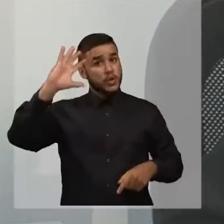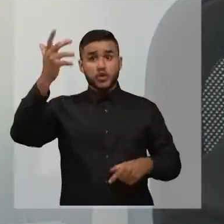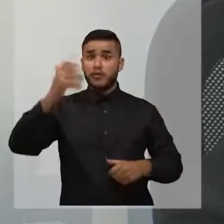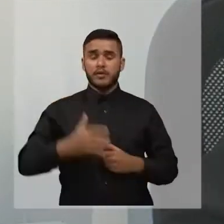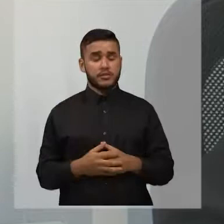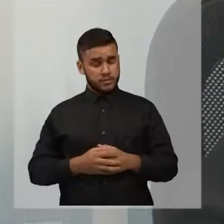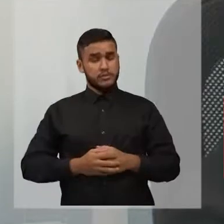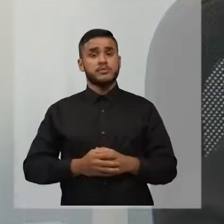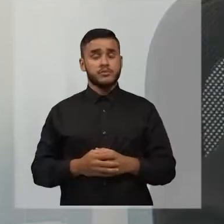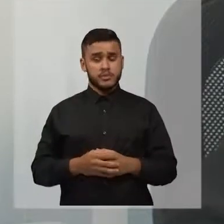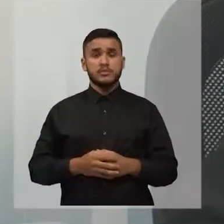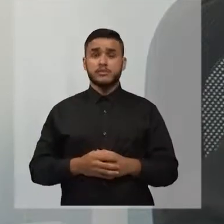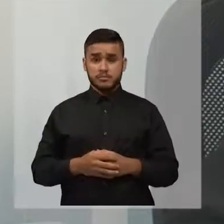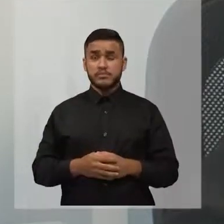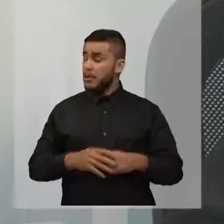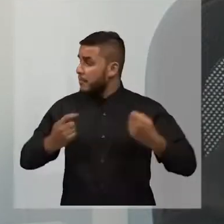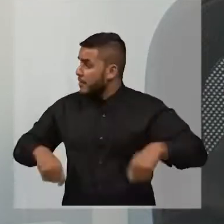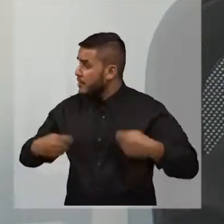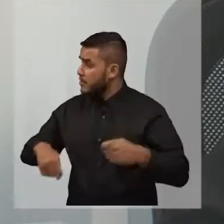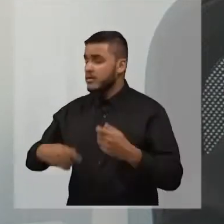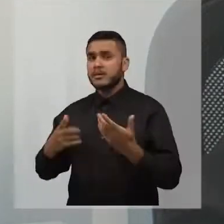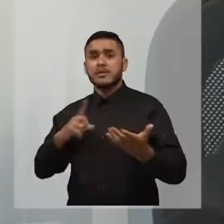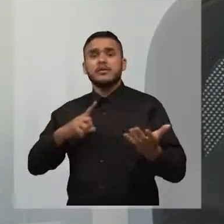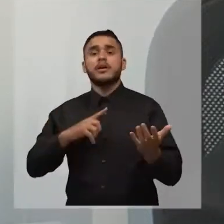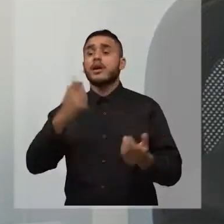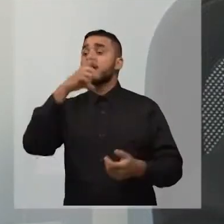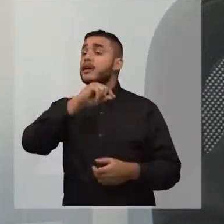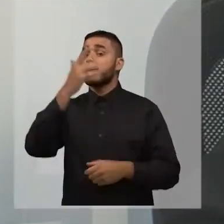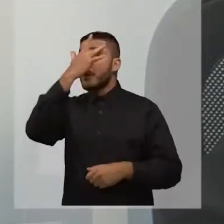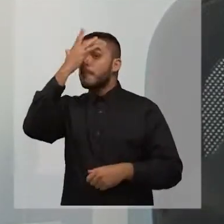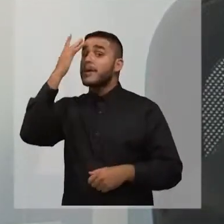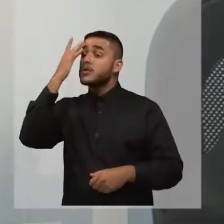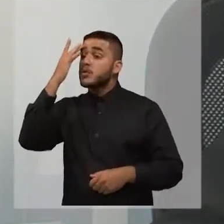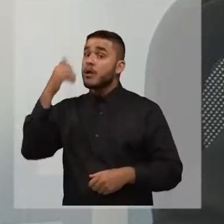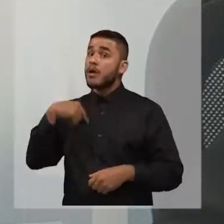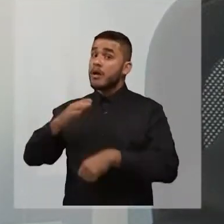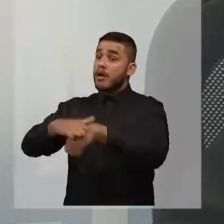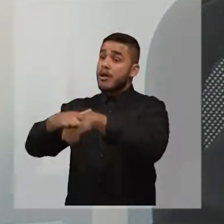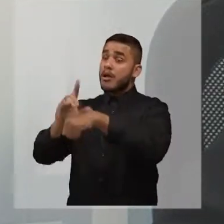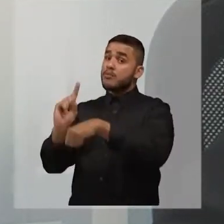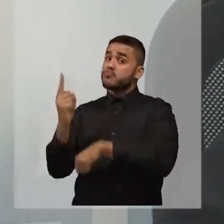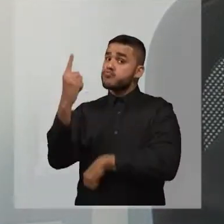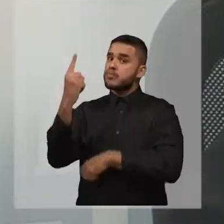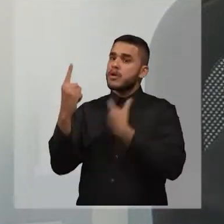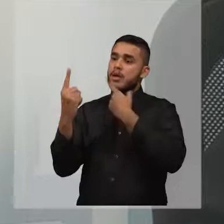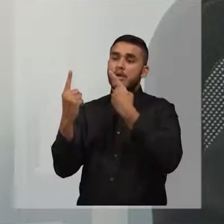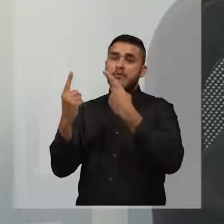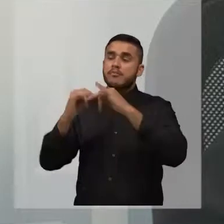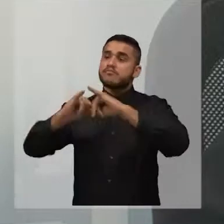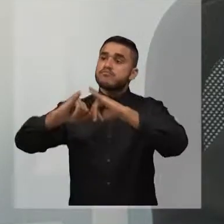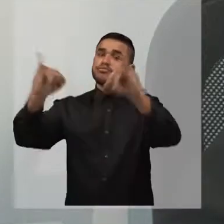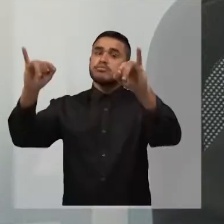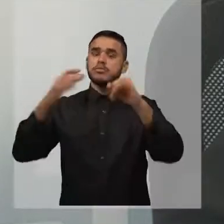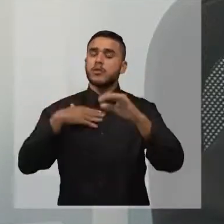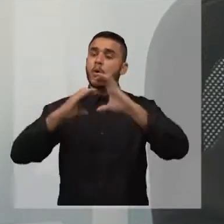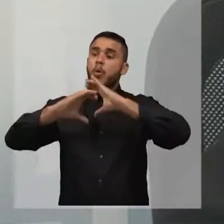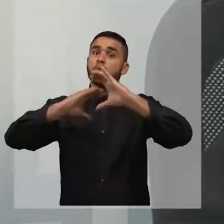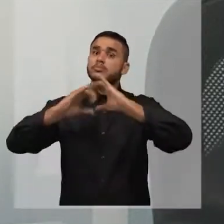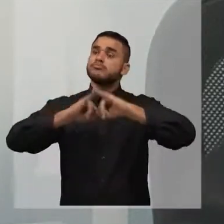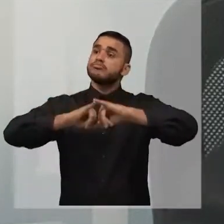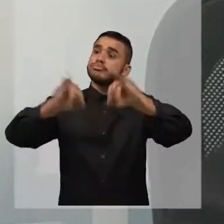um mecanismo de comunicação. Ele tem um porta-voz, ele tem uma equipe de comunicação, tá entendendo? Ele quer